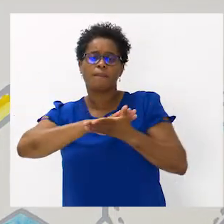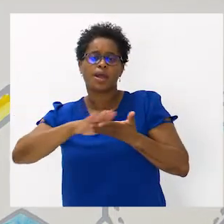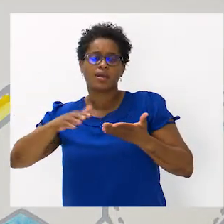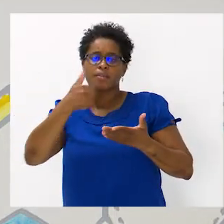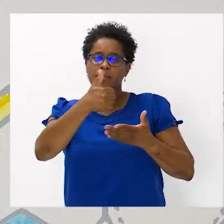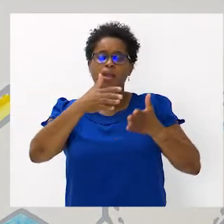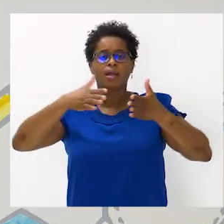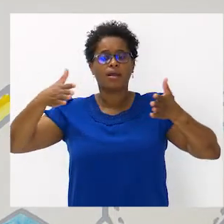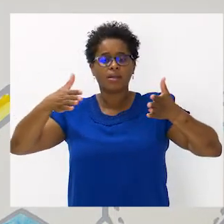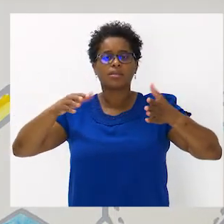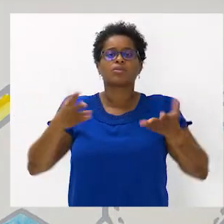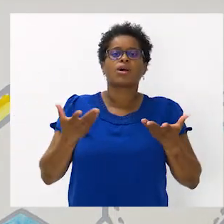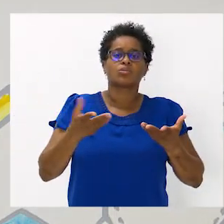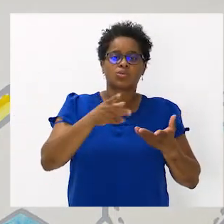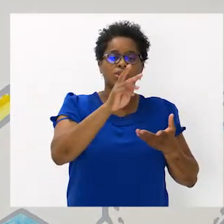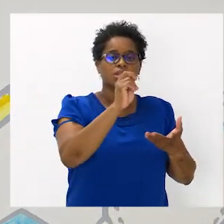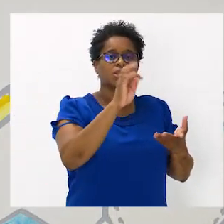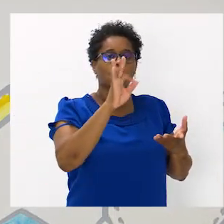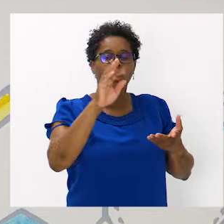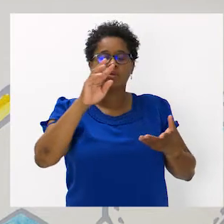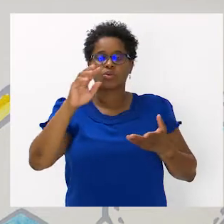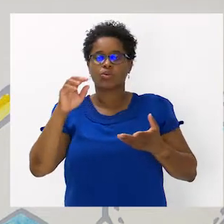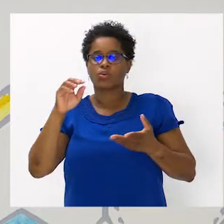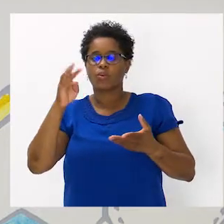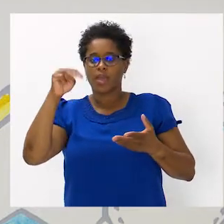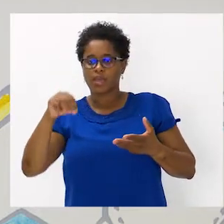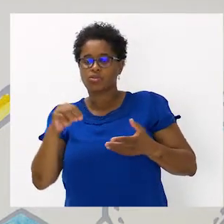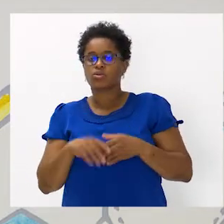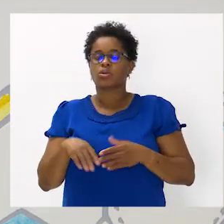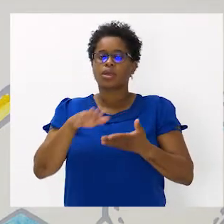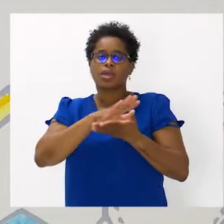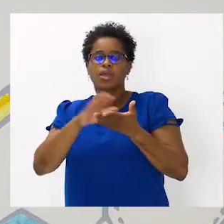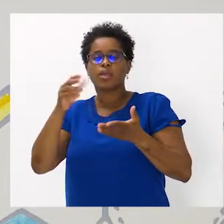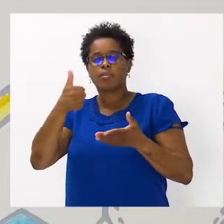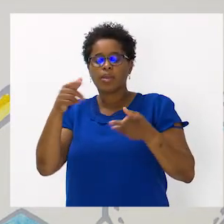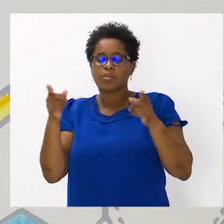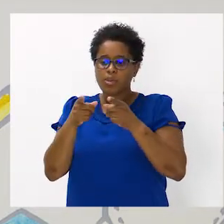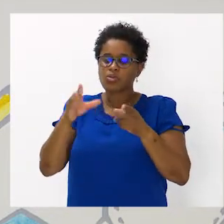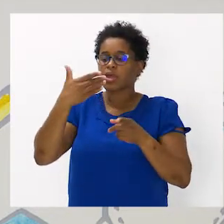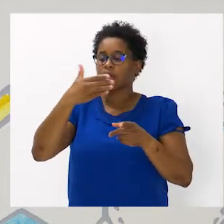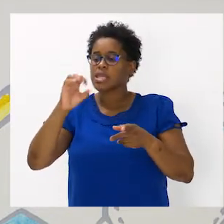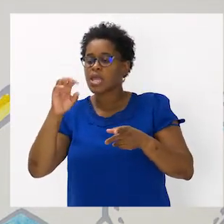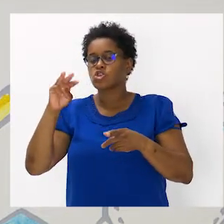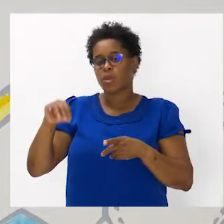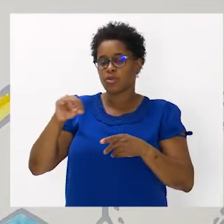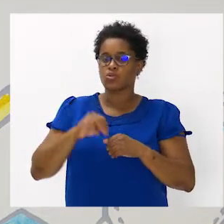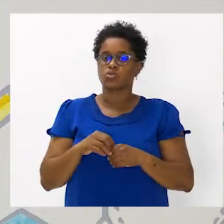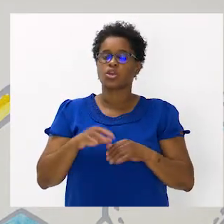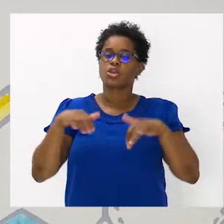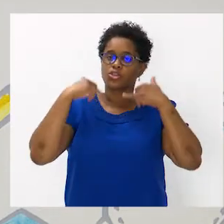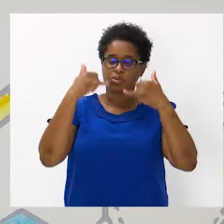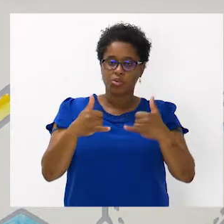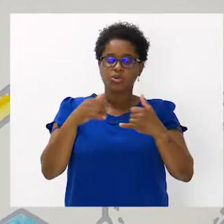base maior? 34 metros. E base menor? 10 metros,